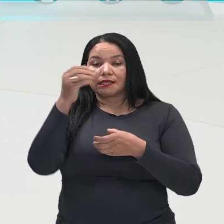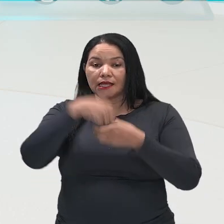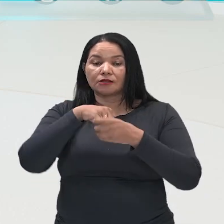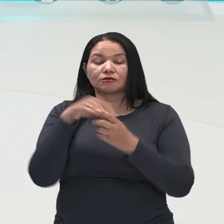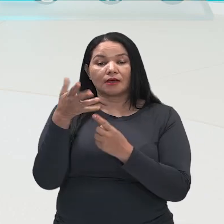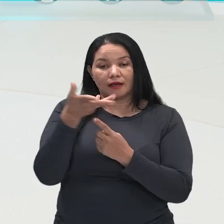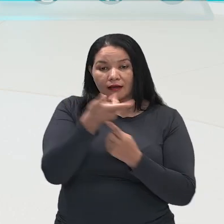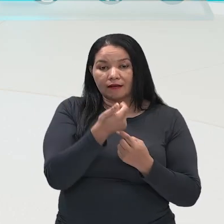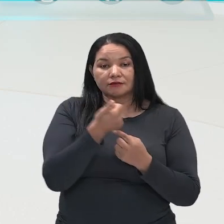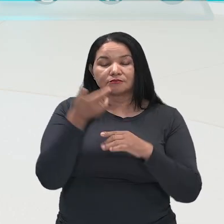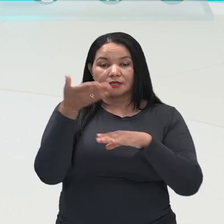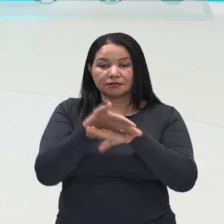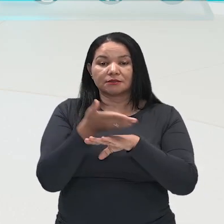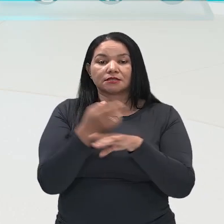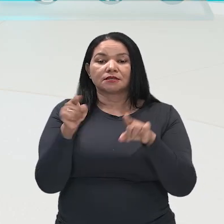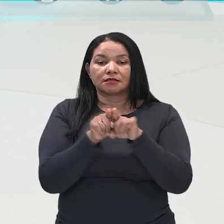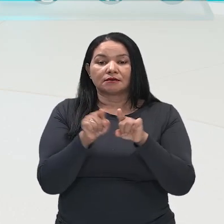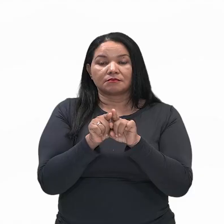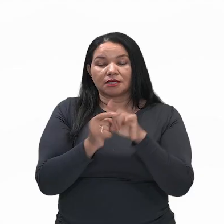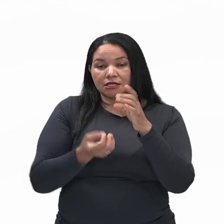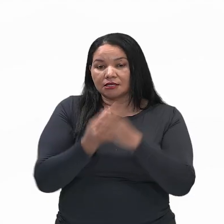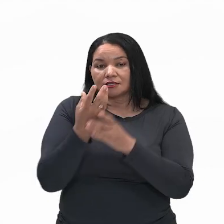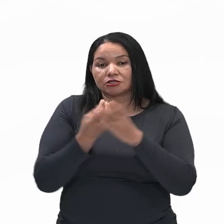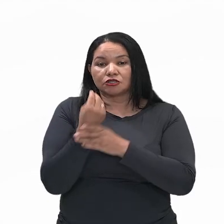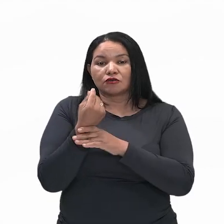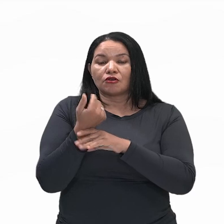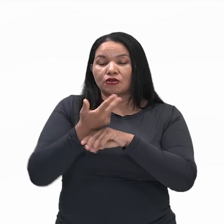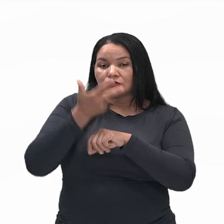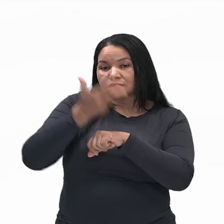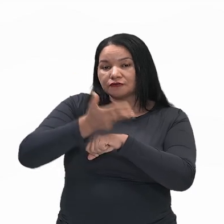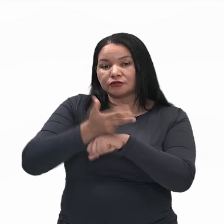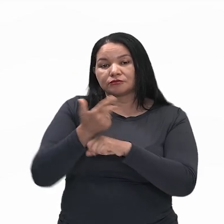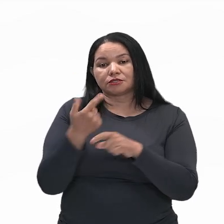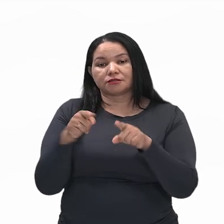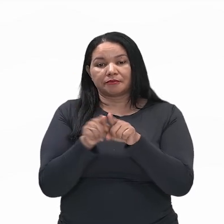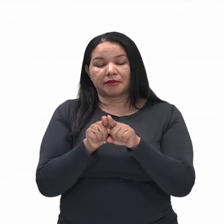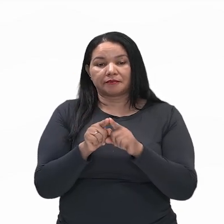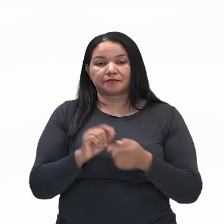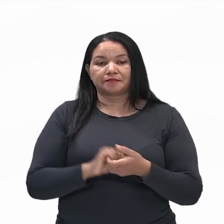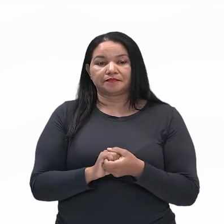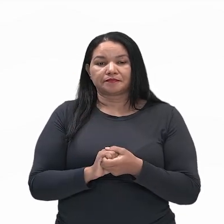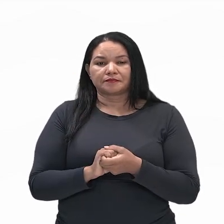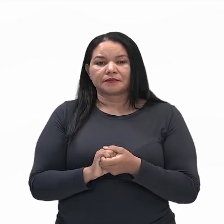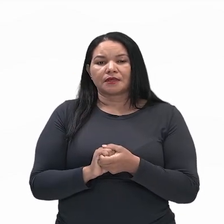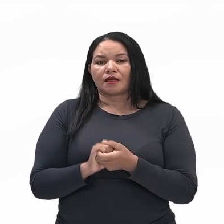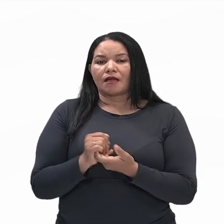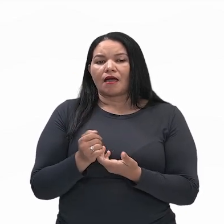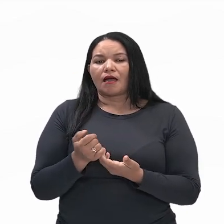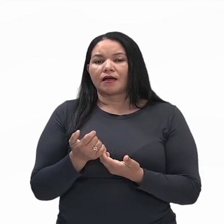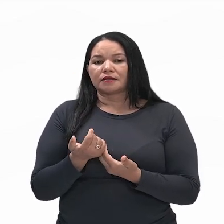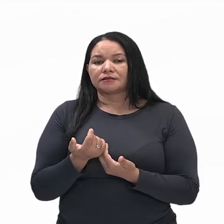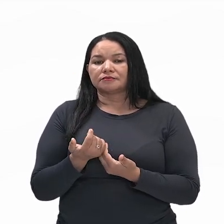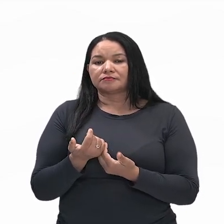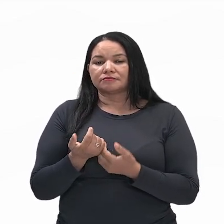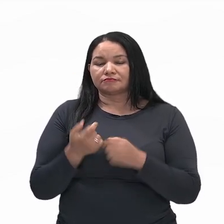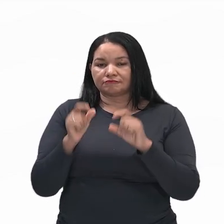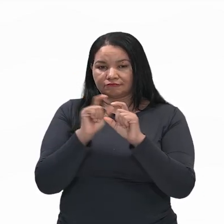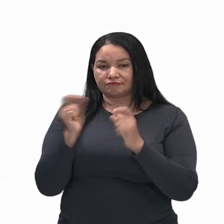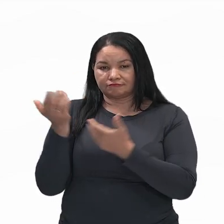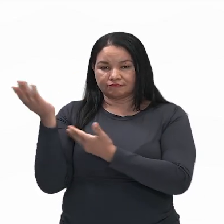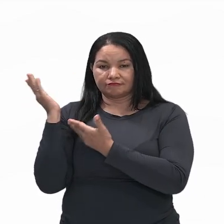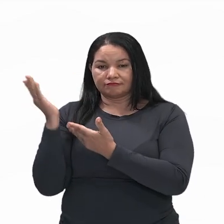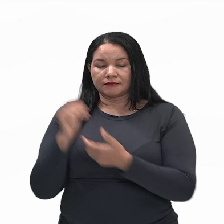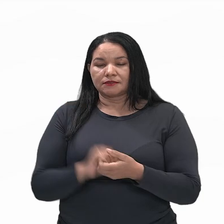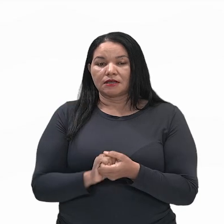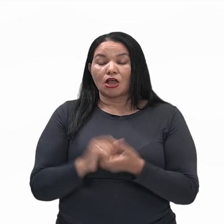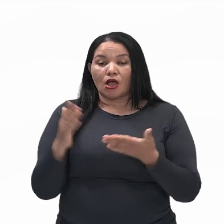podemos também falar de produção de filmes colaborativos, certo? E o que seria isso? Jovens podem se reunir